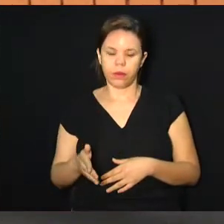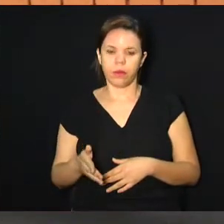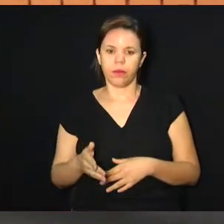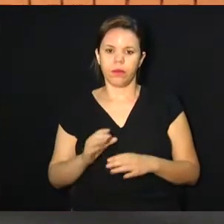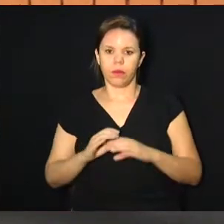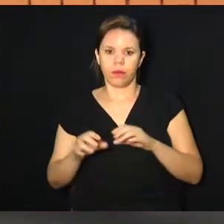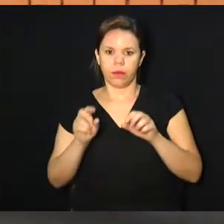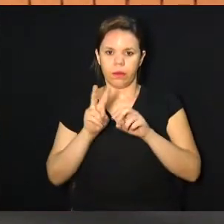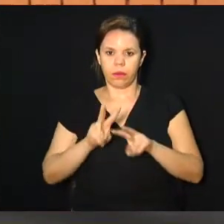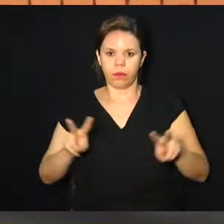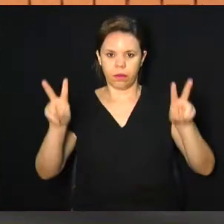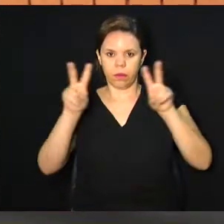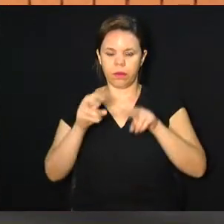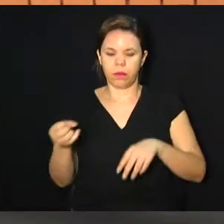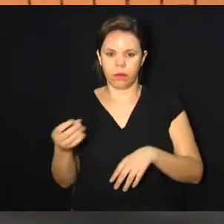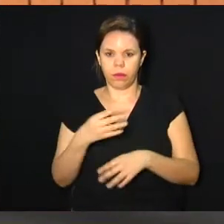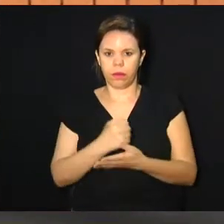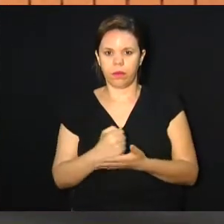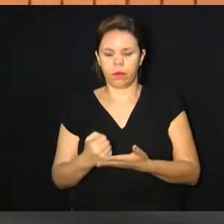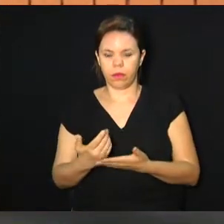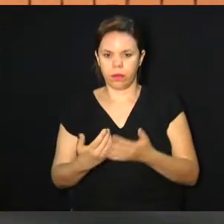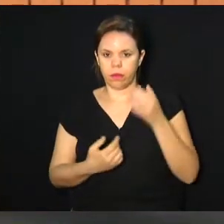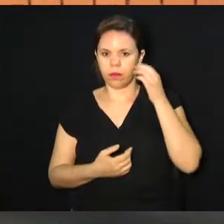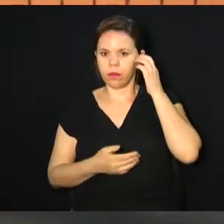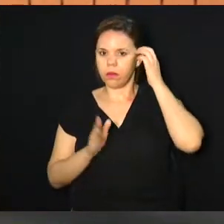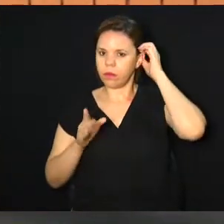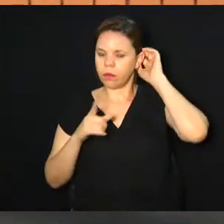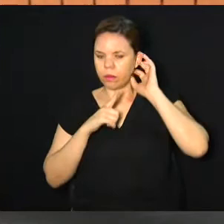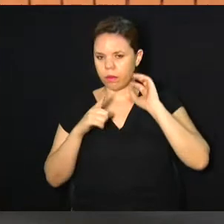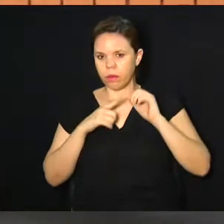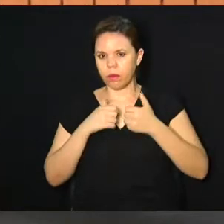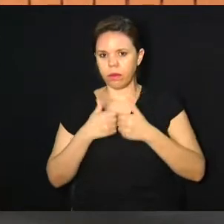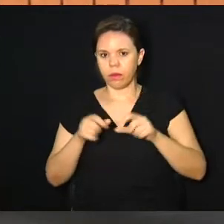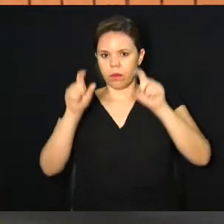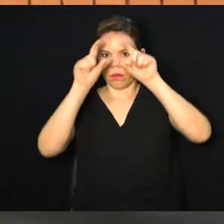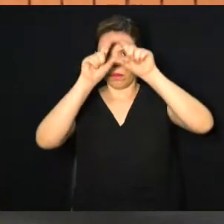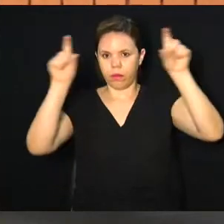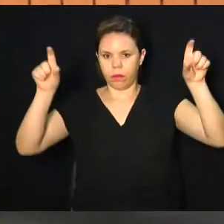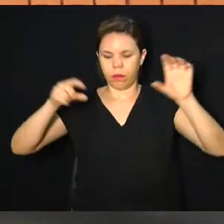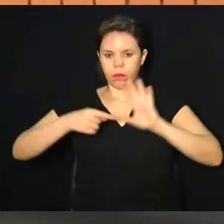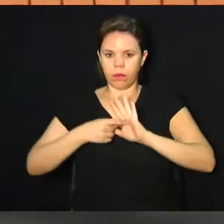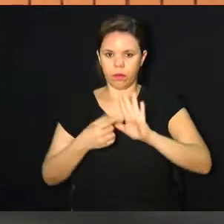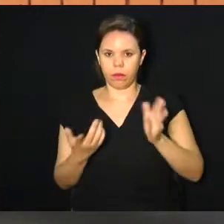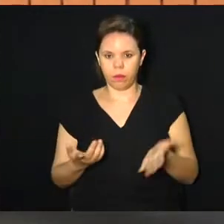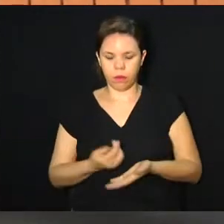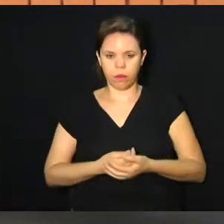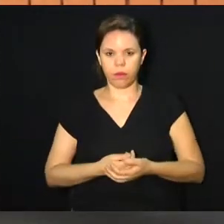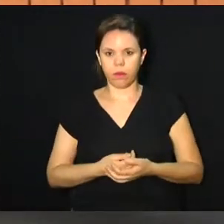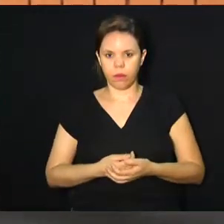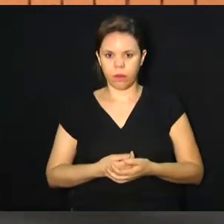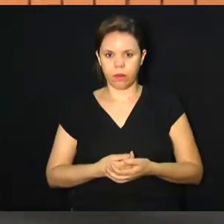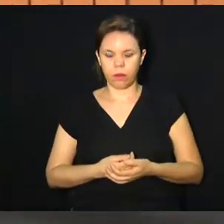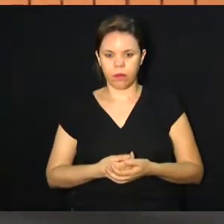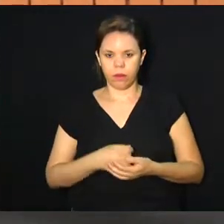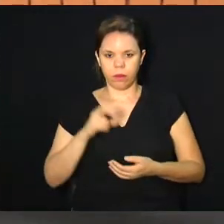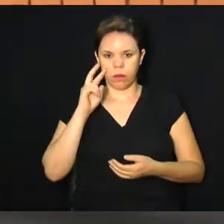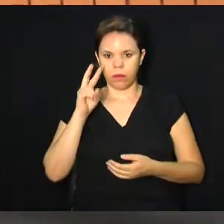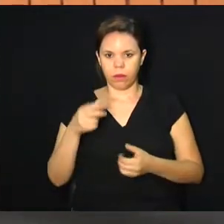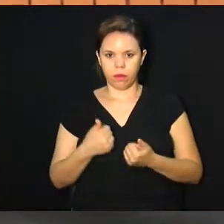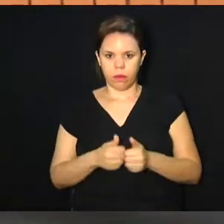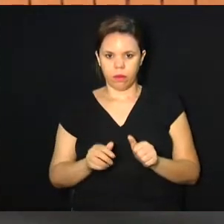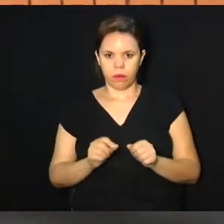comunicação visual da nova licitação. Então, já tem ônibus com o quadradinho lateral lá bonitinho. Eu já vi